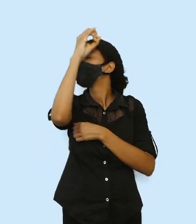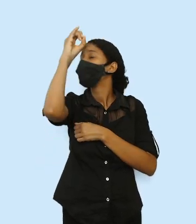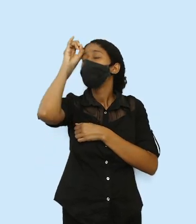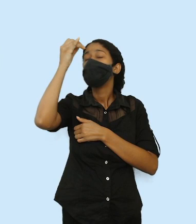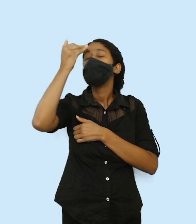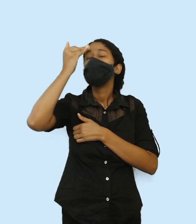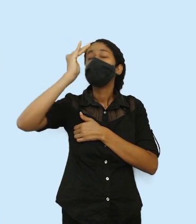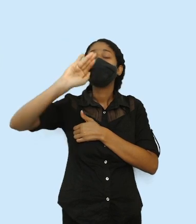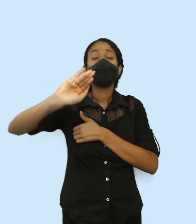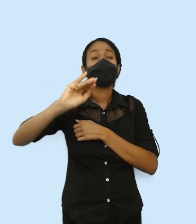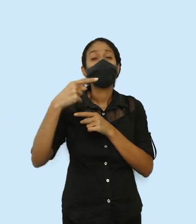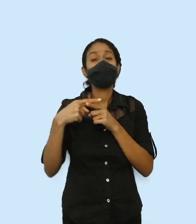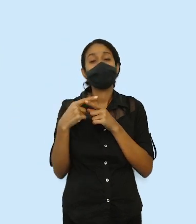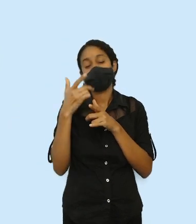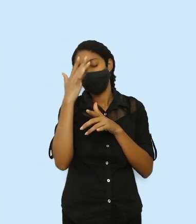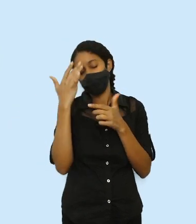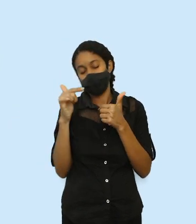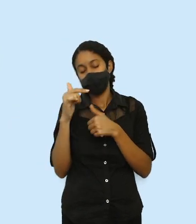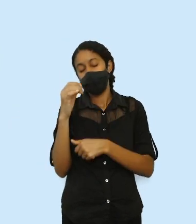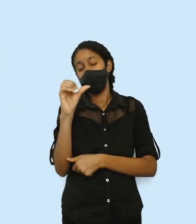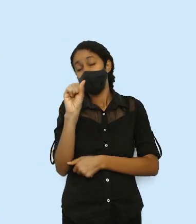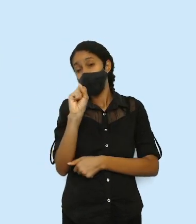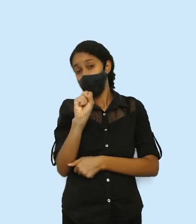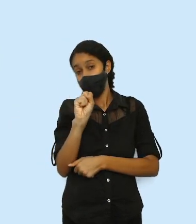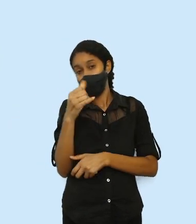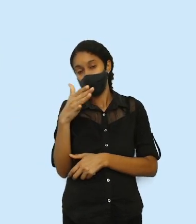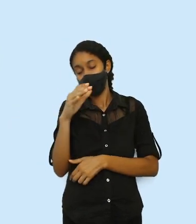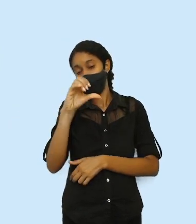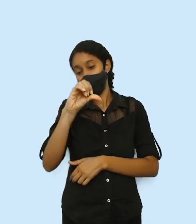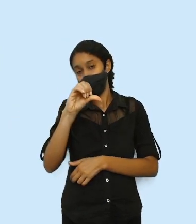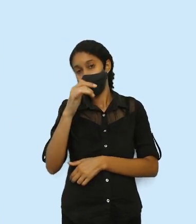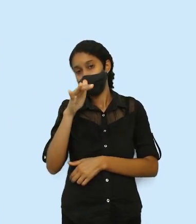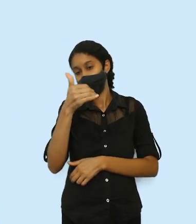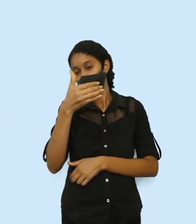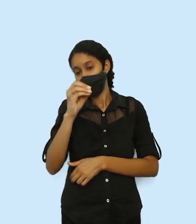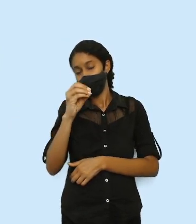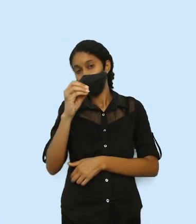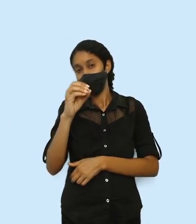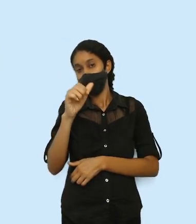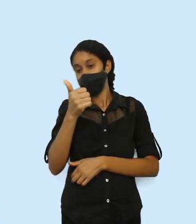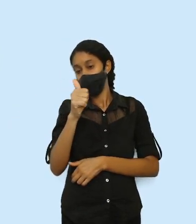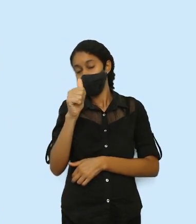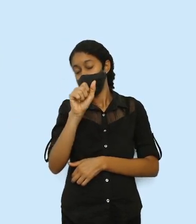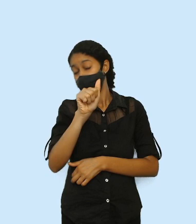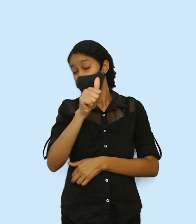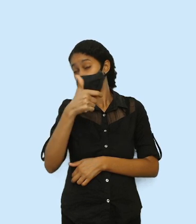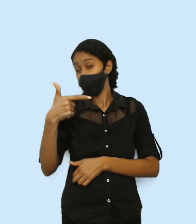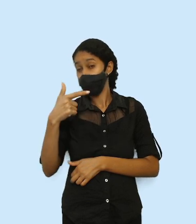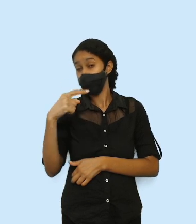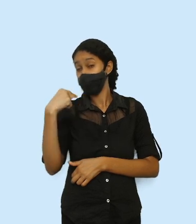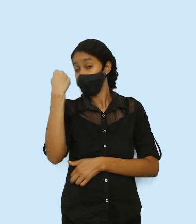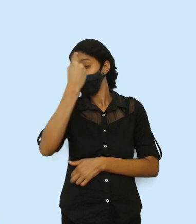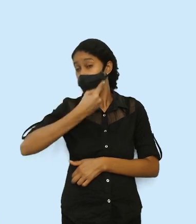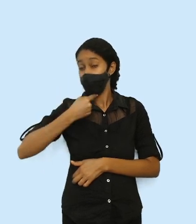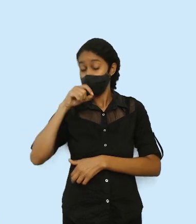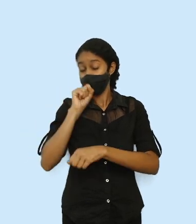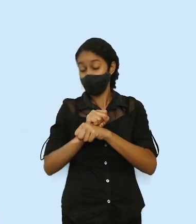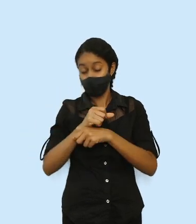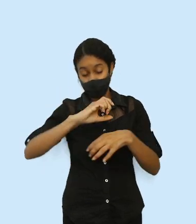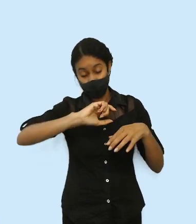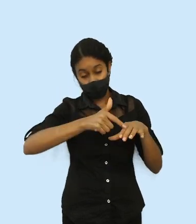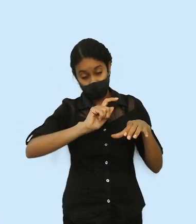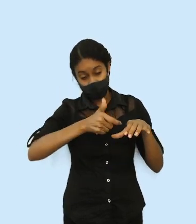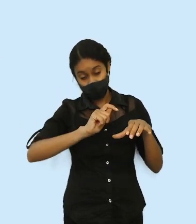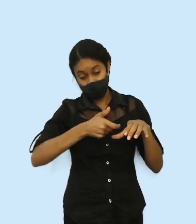produção, porque essas pessoas ficavam 8, 9, 10, 11, 12 horas paradas colocando parafusos numa placa. Elas não conseguiam